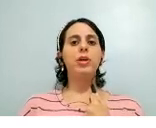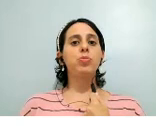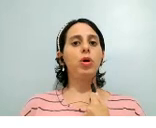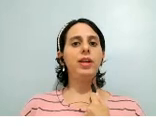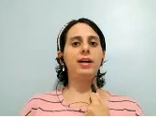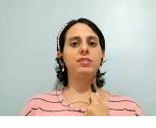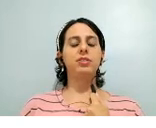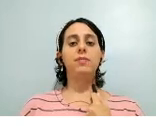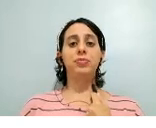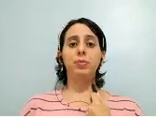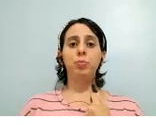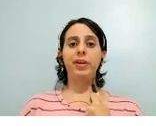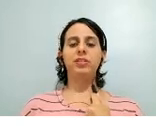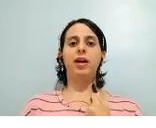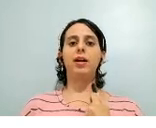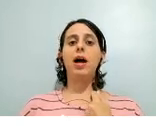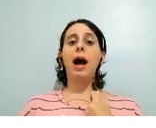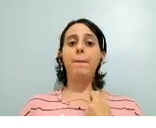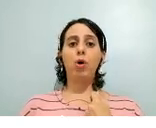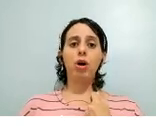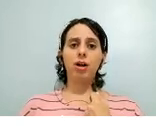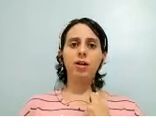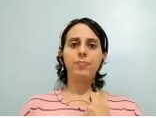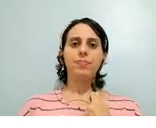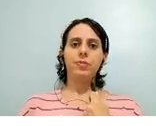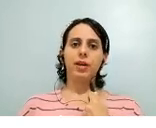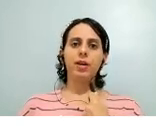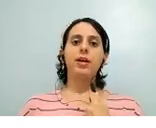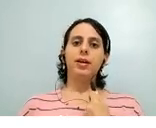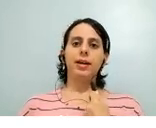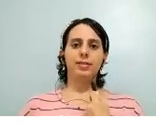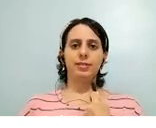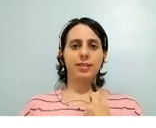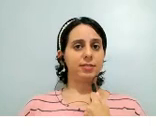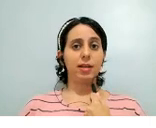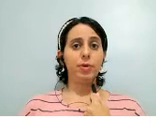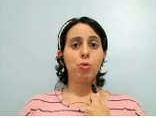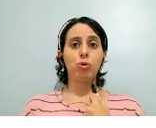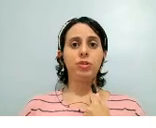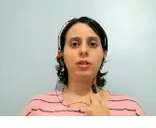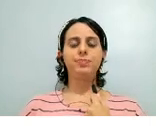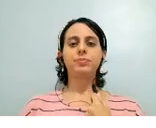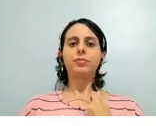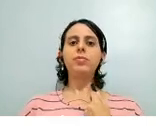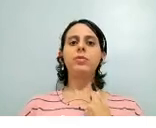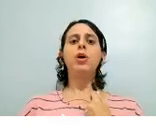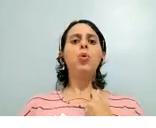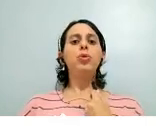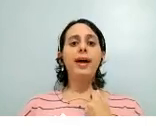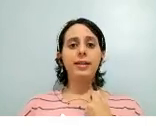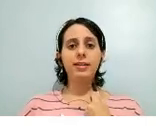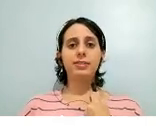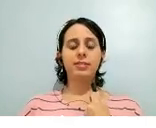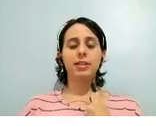úmidas, naturalmente molhadas. Então, vamos pensar, a boca né? Ela está sempre úmida.